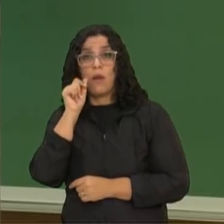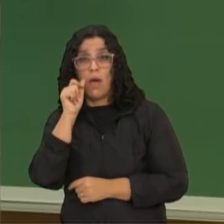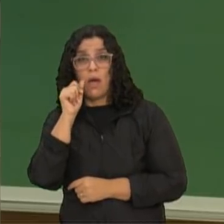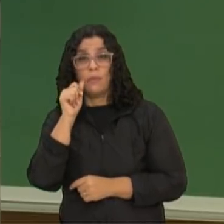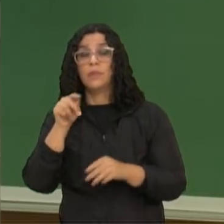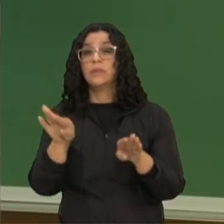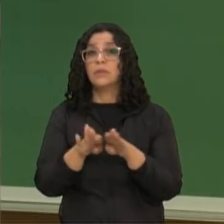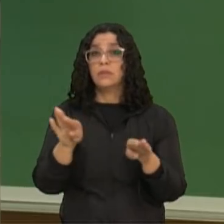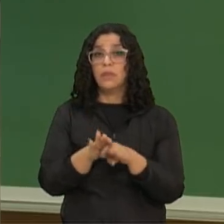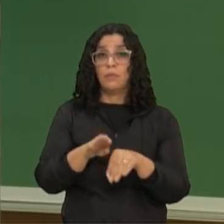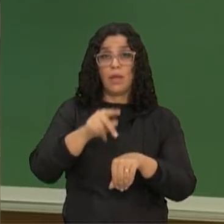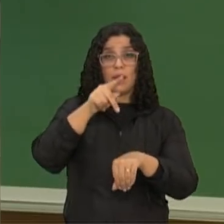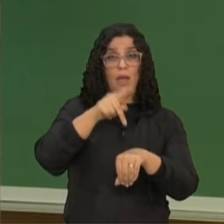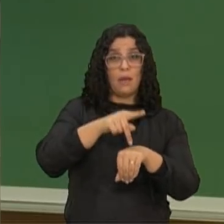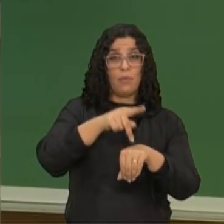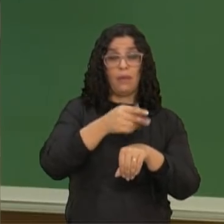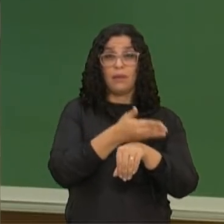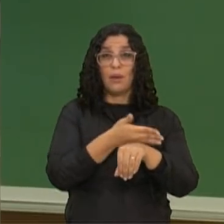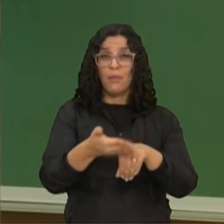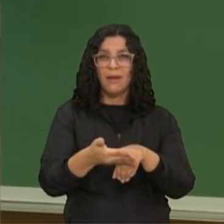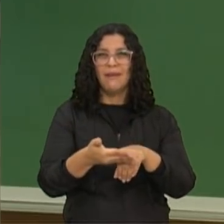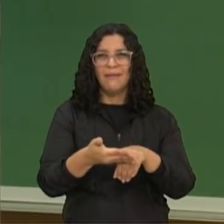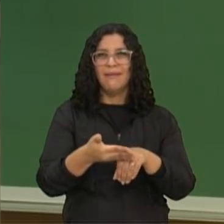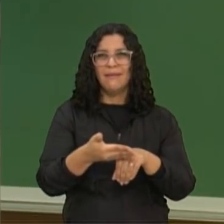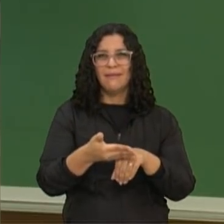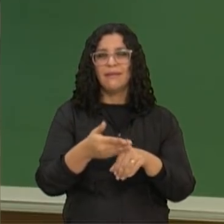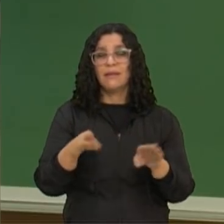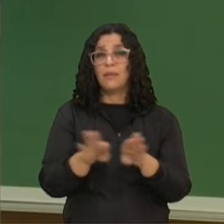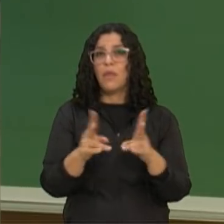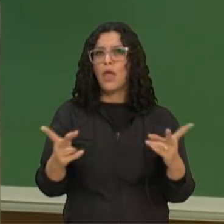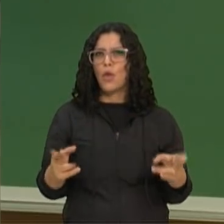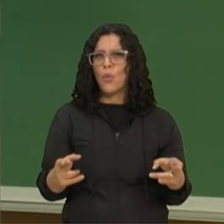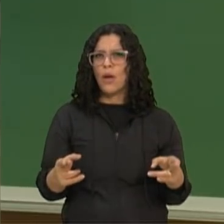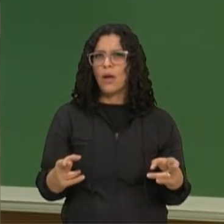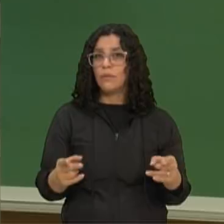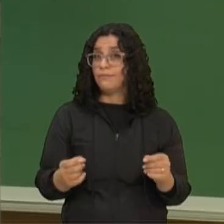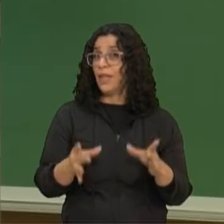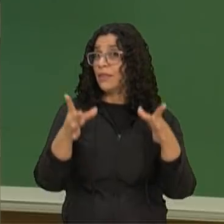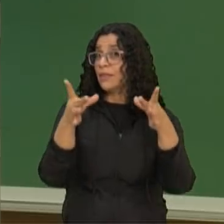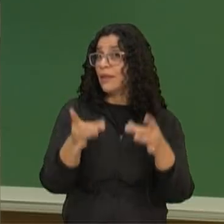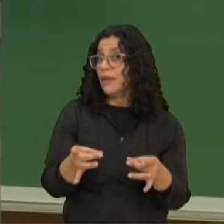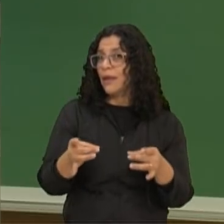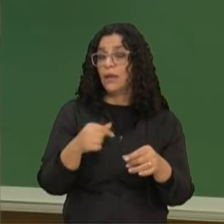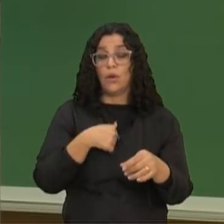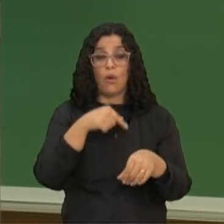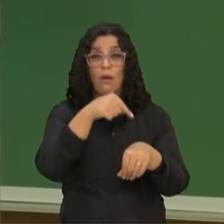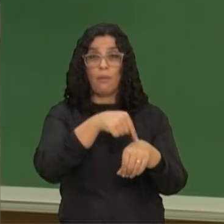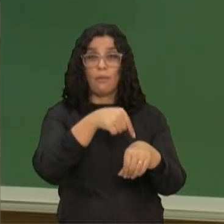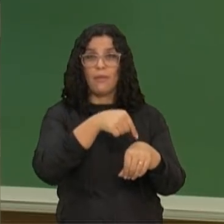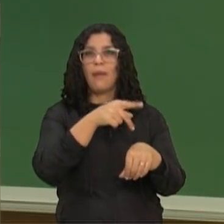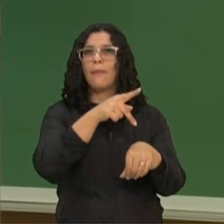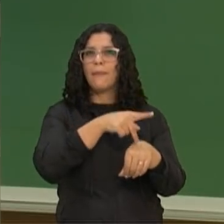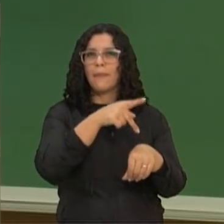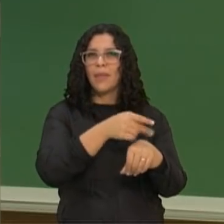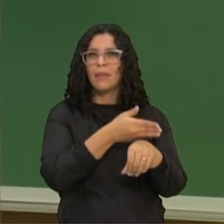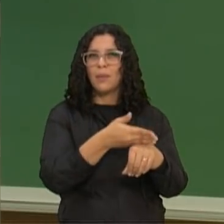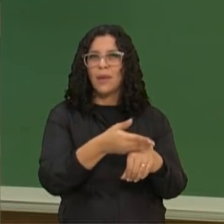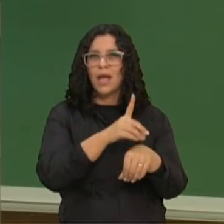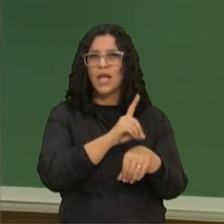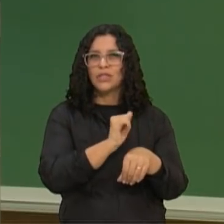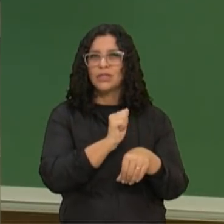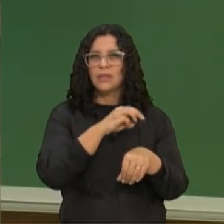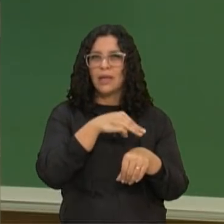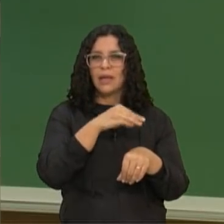o índice de refração do grafite e do diamante são iguais. Aqui vem um detalhe, do diamante, por exemplo, você consegue ter uma peça